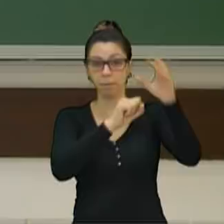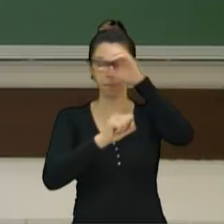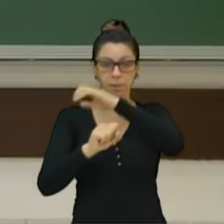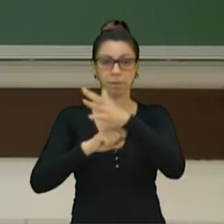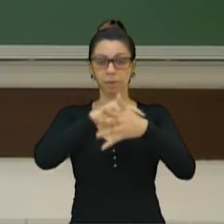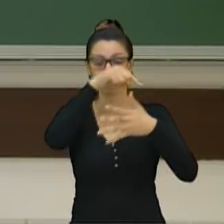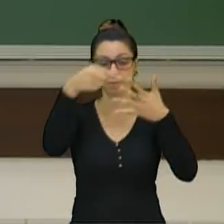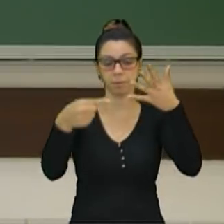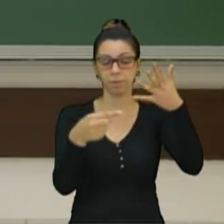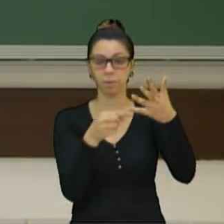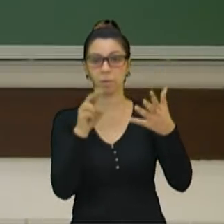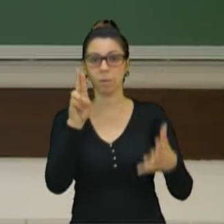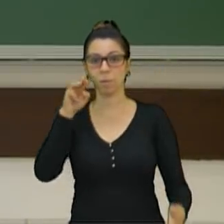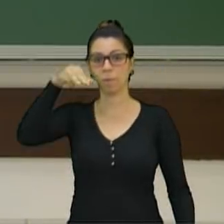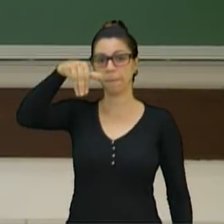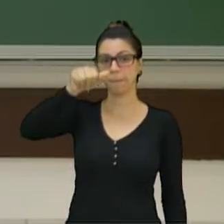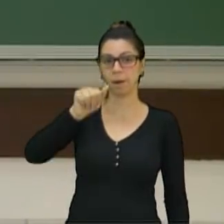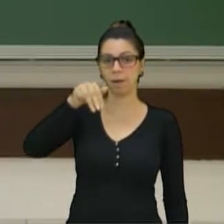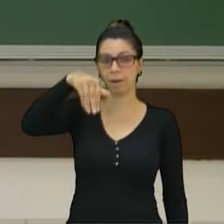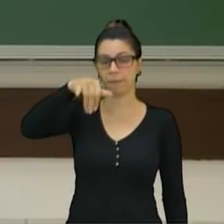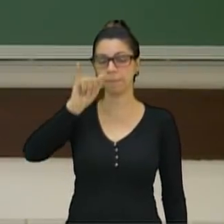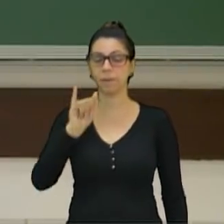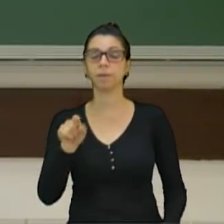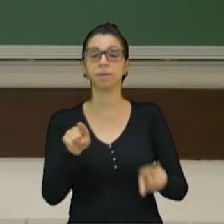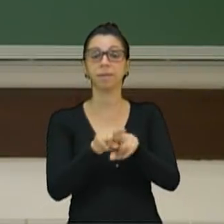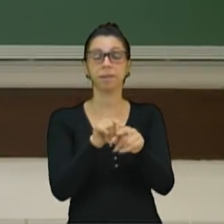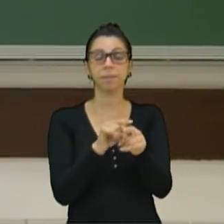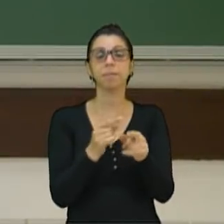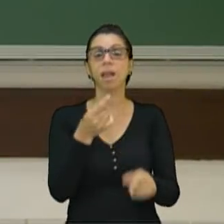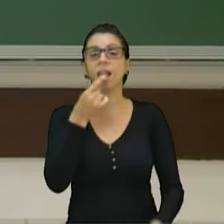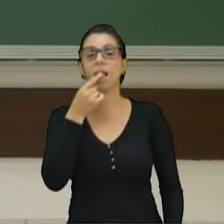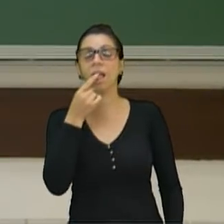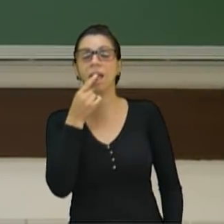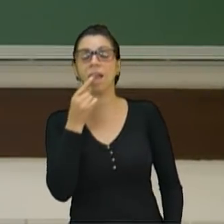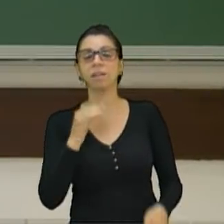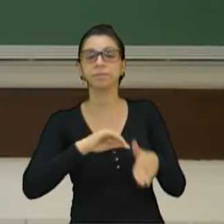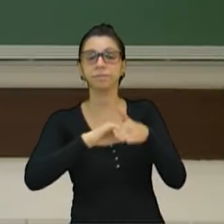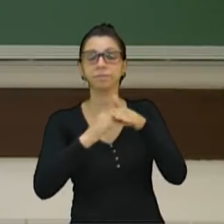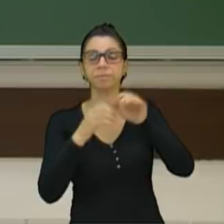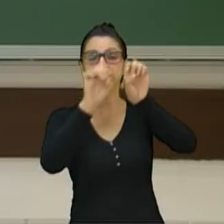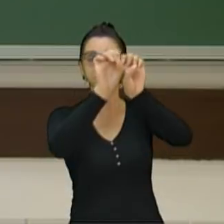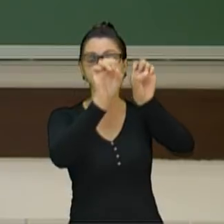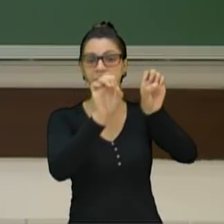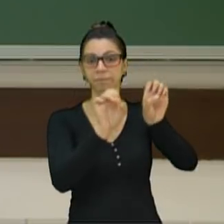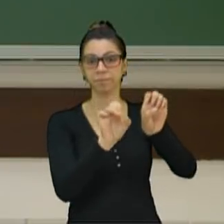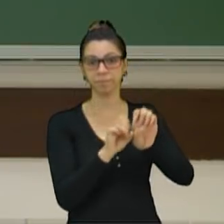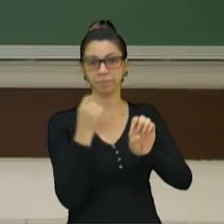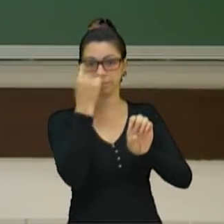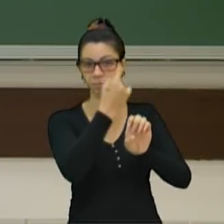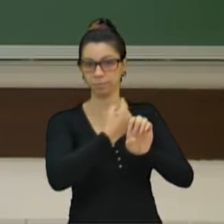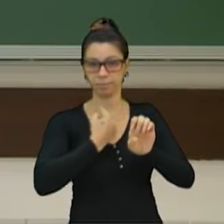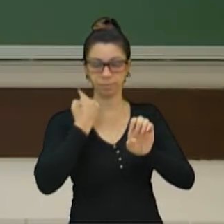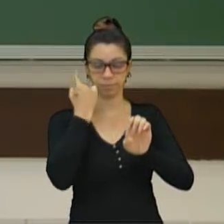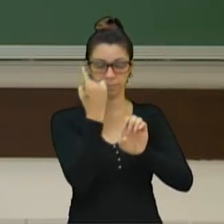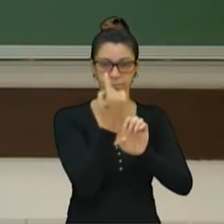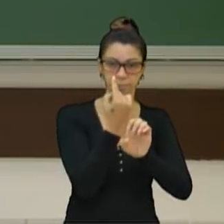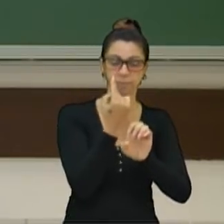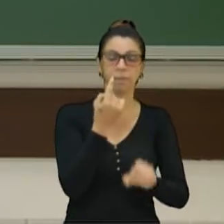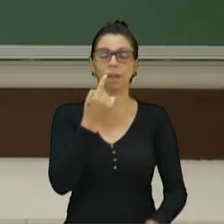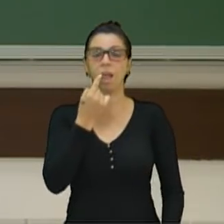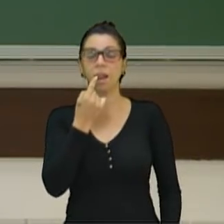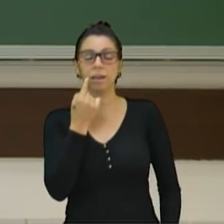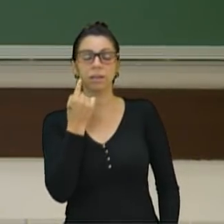sabor, o umami, aprendemos sobre as papilas gustativas, que são as estruturas internas da boca, língua e